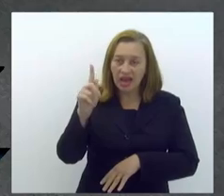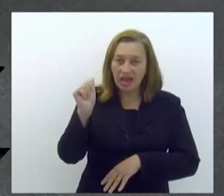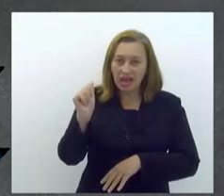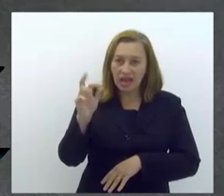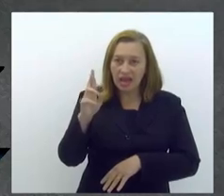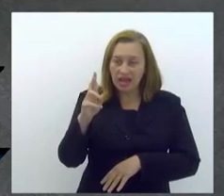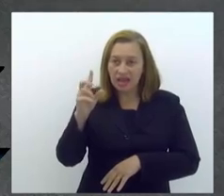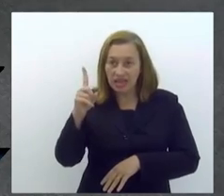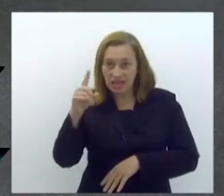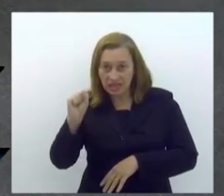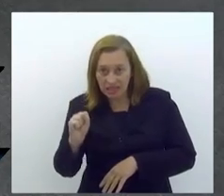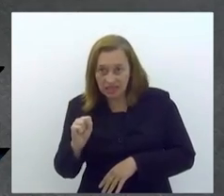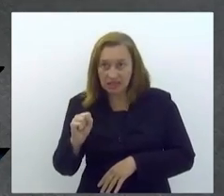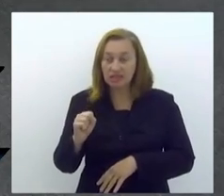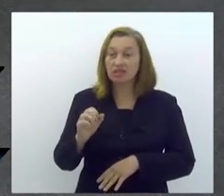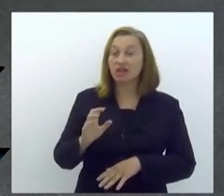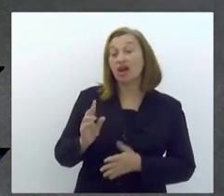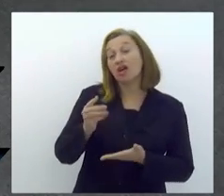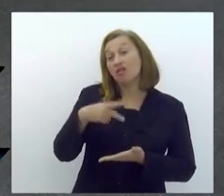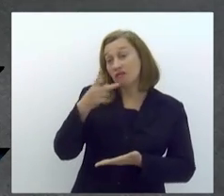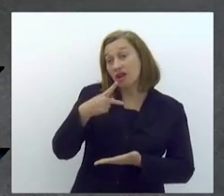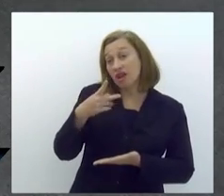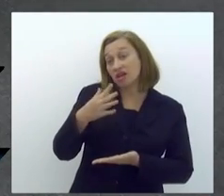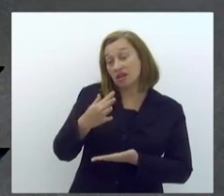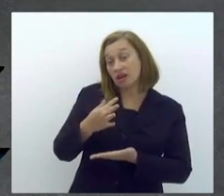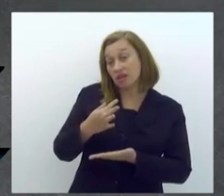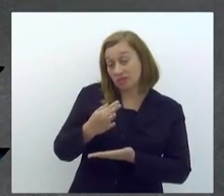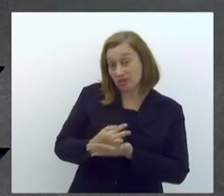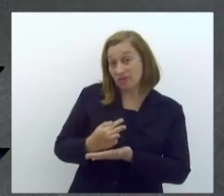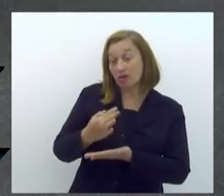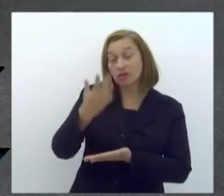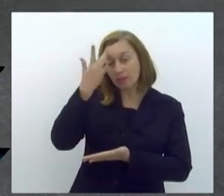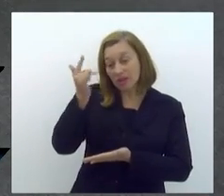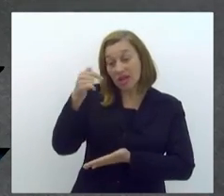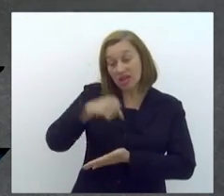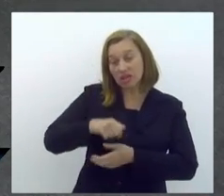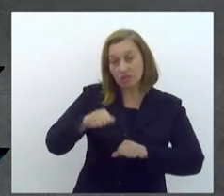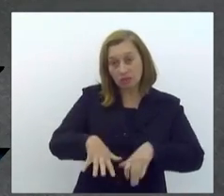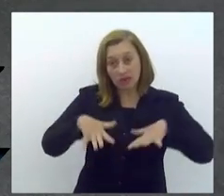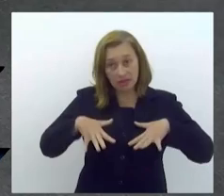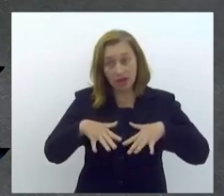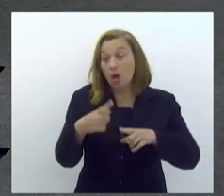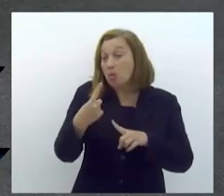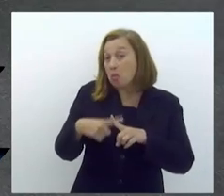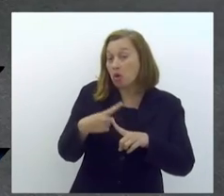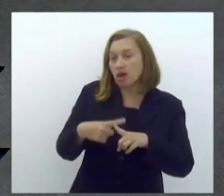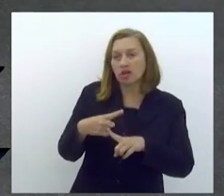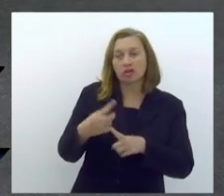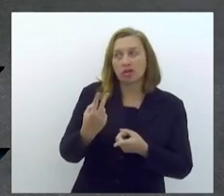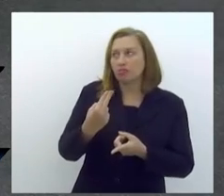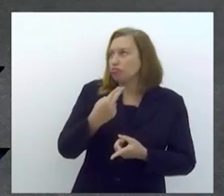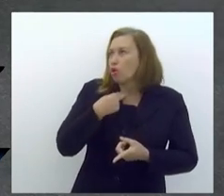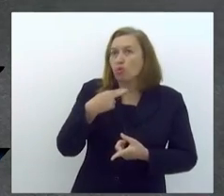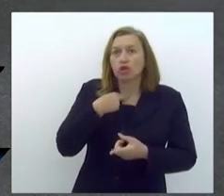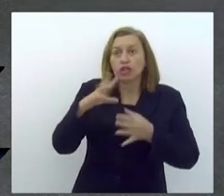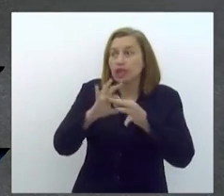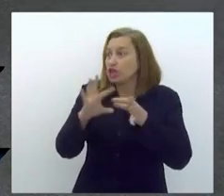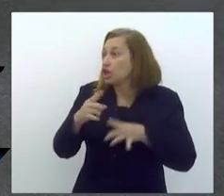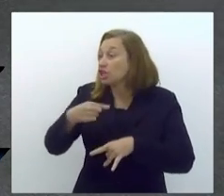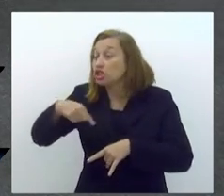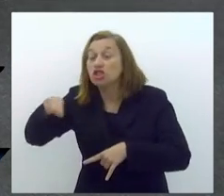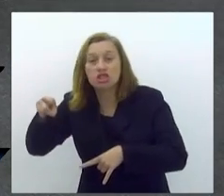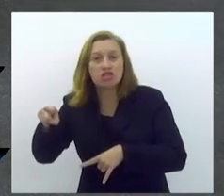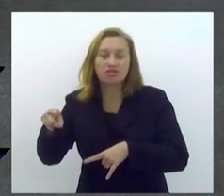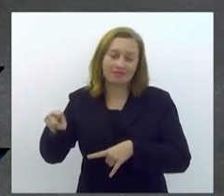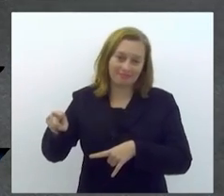já justificando minha ausência aqui no plenário amanhã porque não poderia eu deixar de